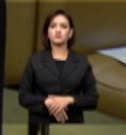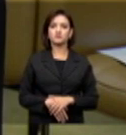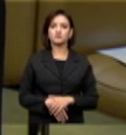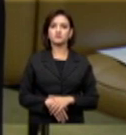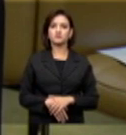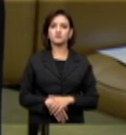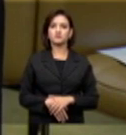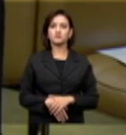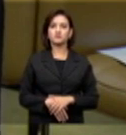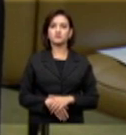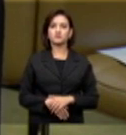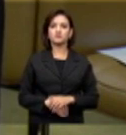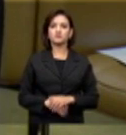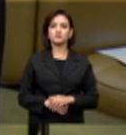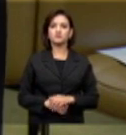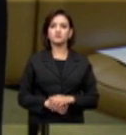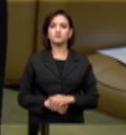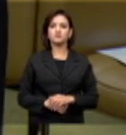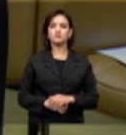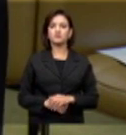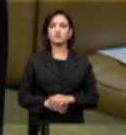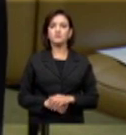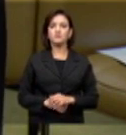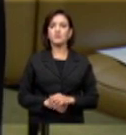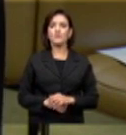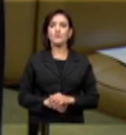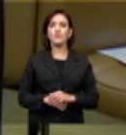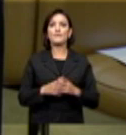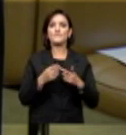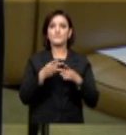Os fatos que o excelentíssimo senhor